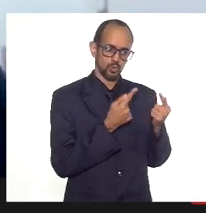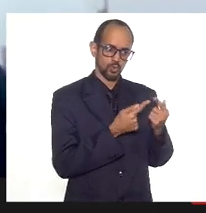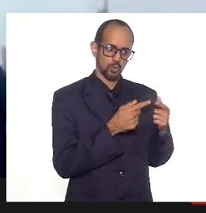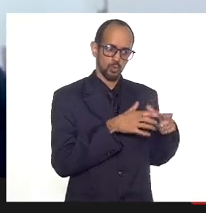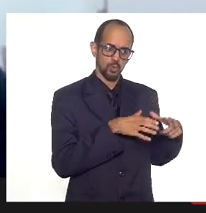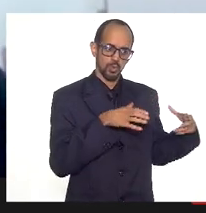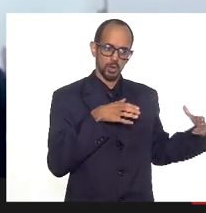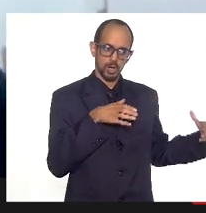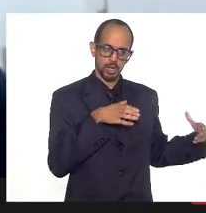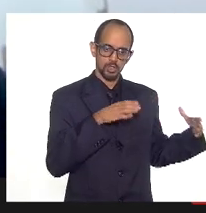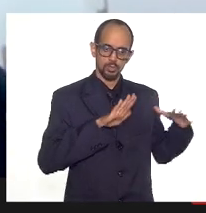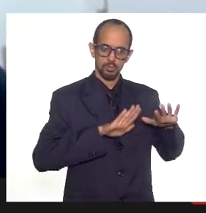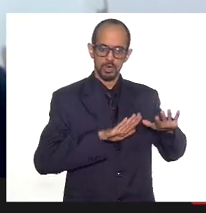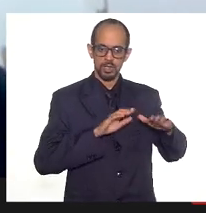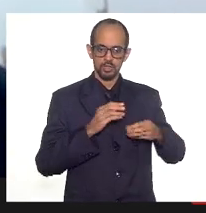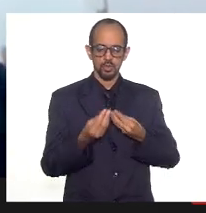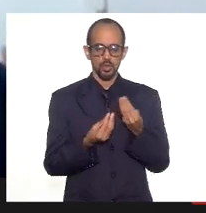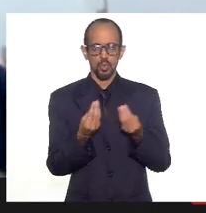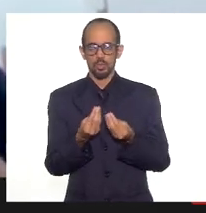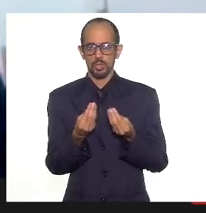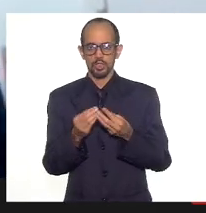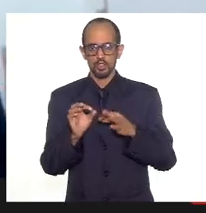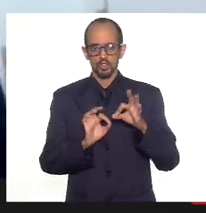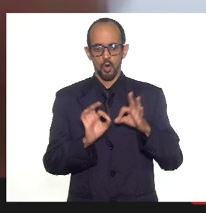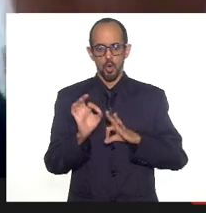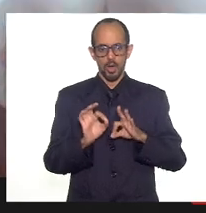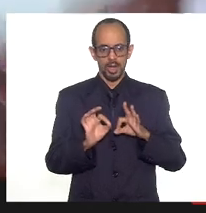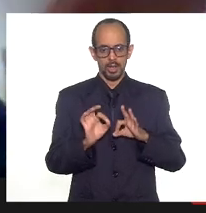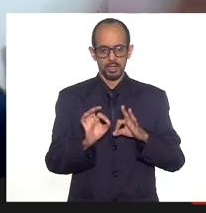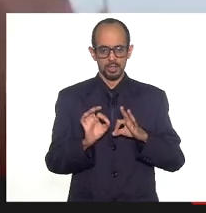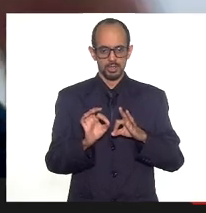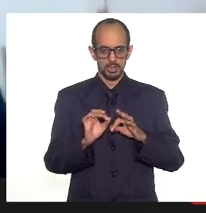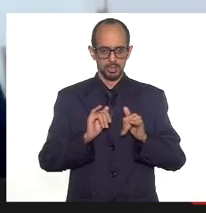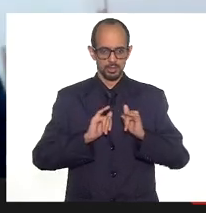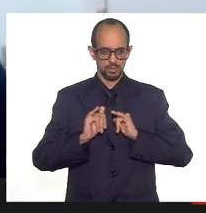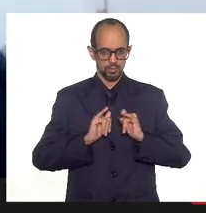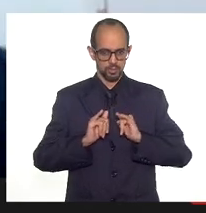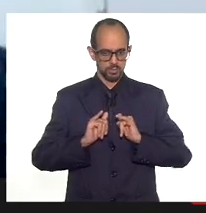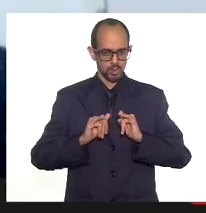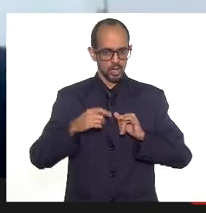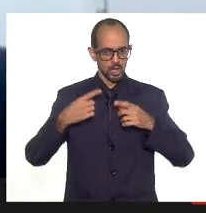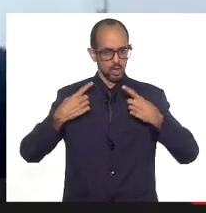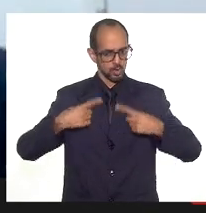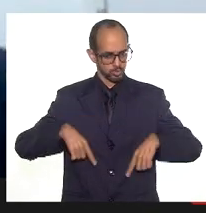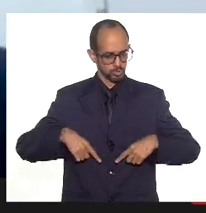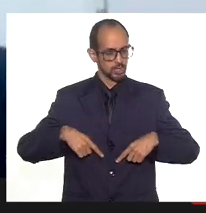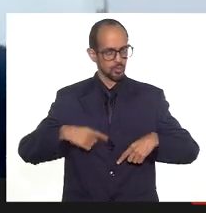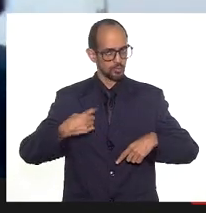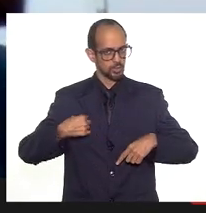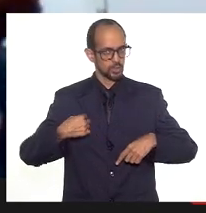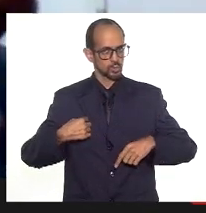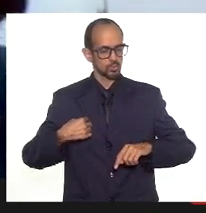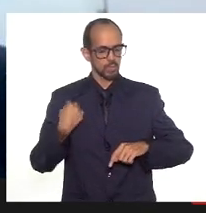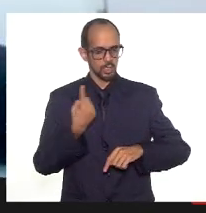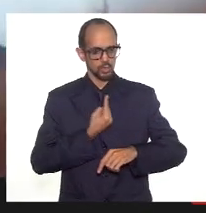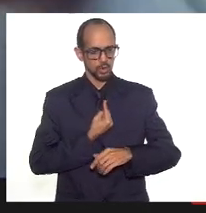gente organiza esse dado, né? É um desafio que eu até deixo para esse grupo aqui em seguida.